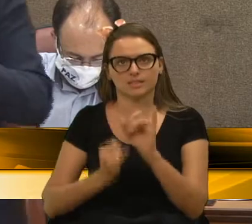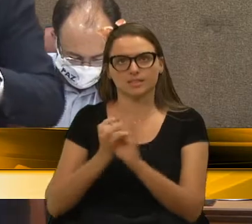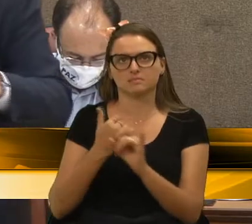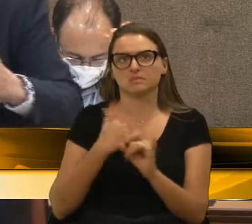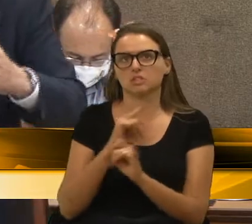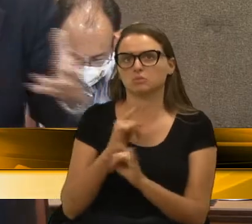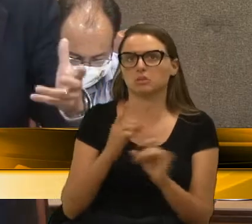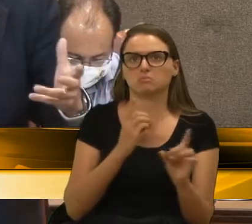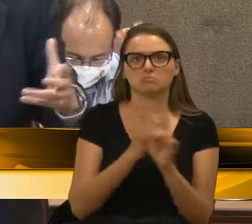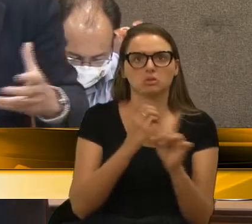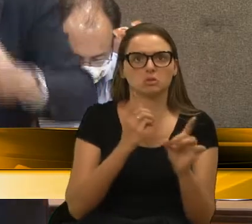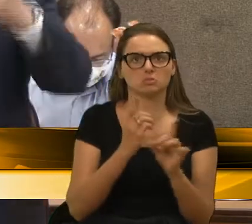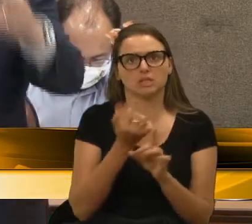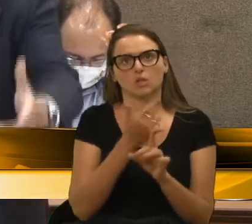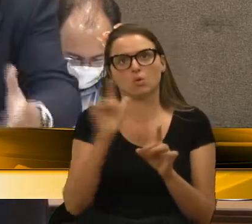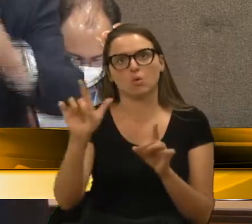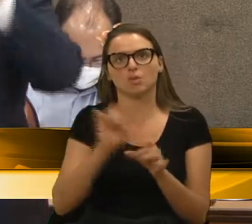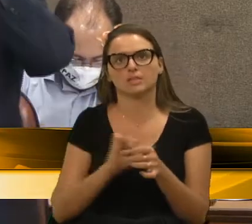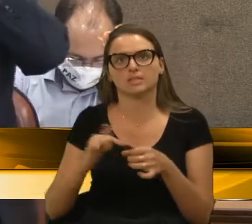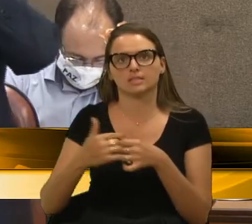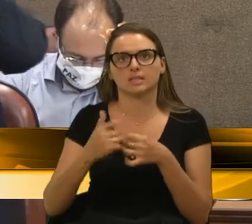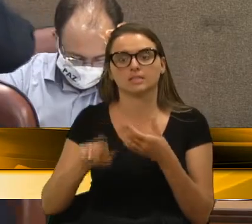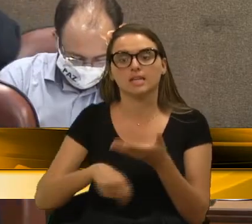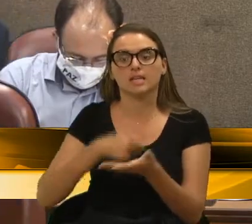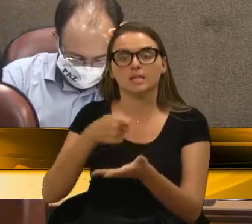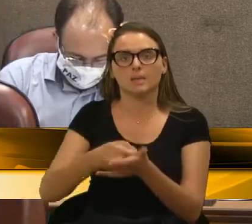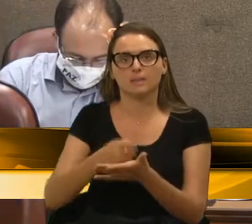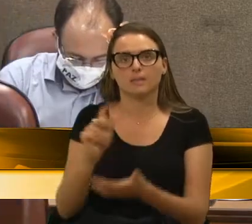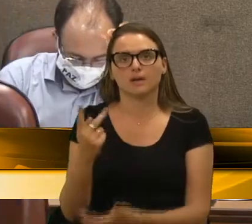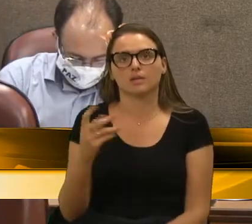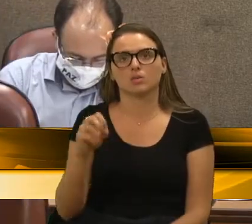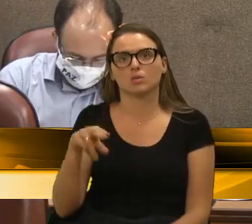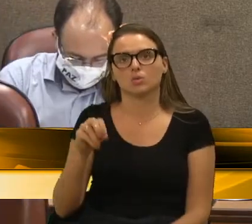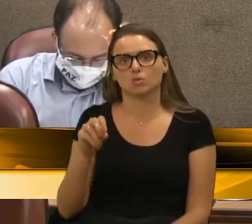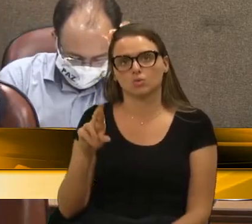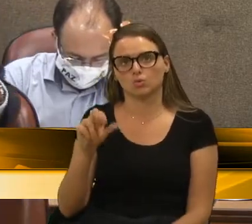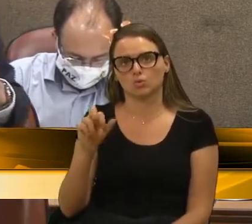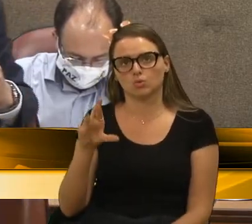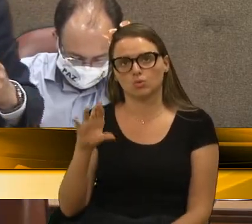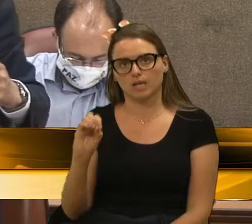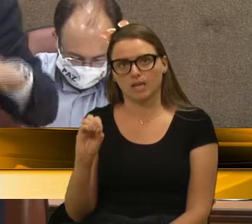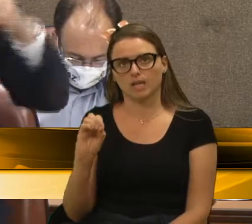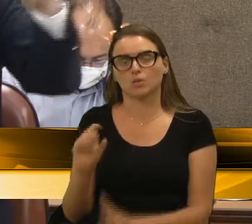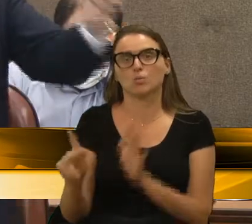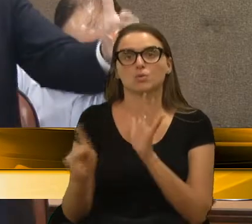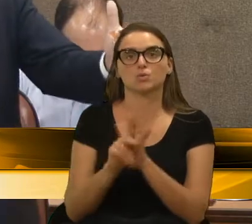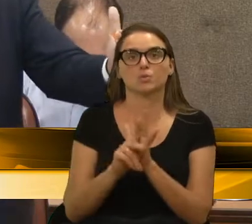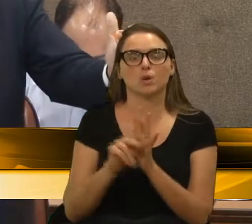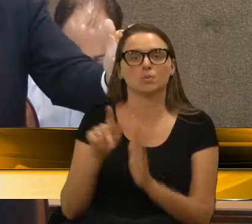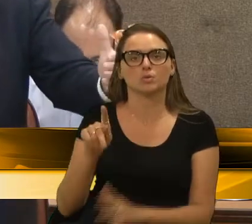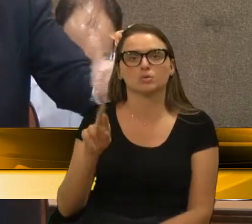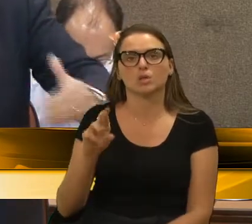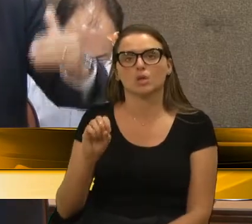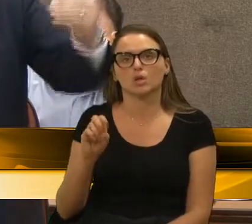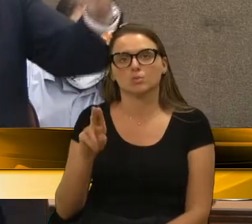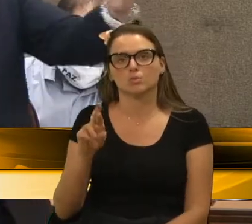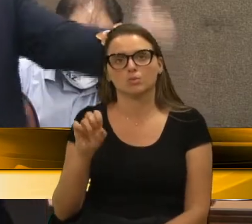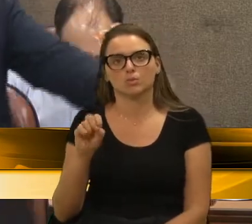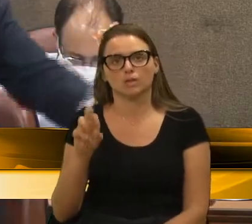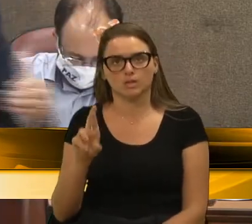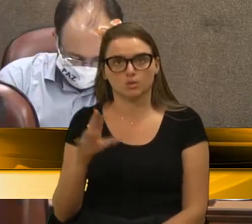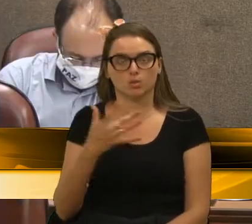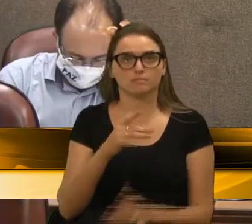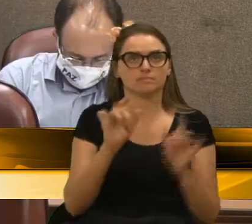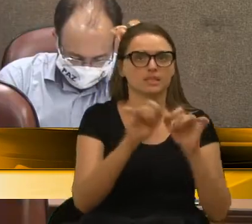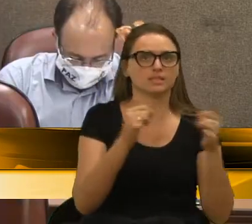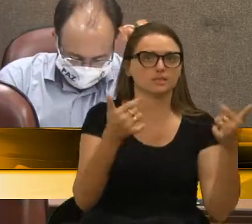encontrei municípios que pagam esses honorários aos seus procuradores. A Assembleia Legislativa está reticente em